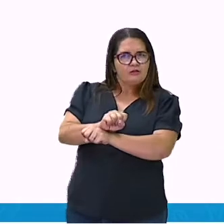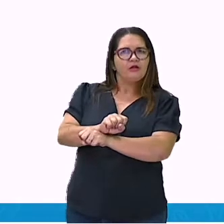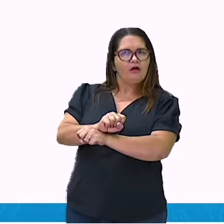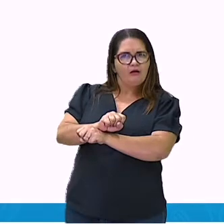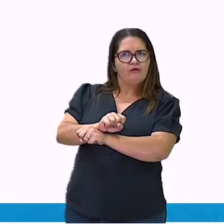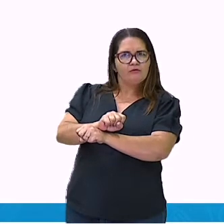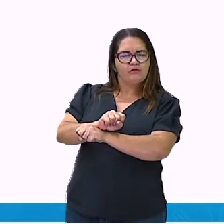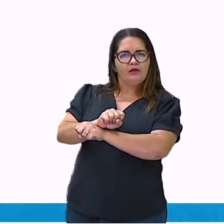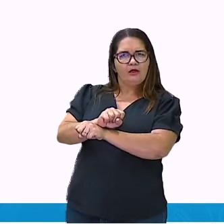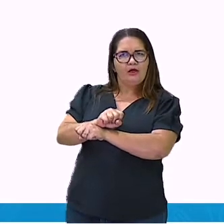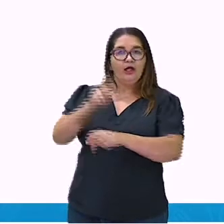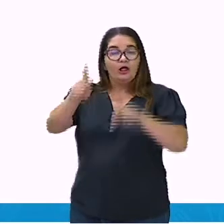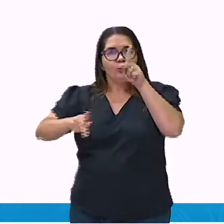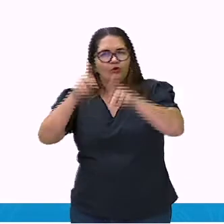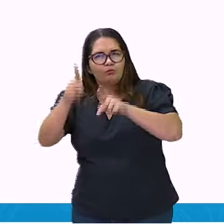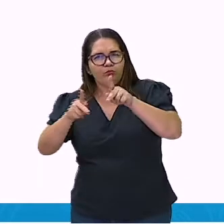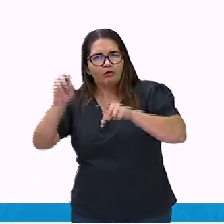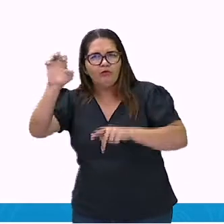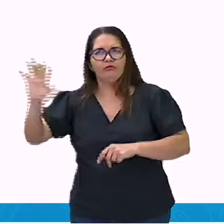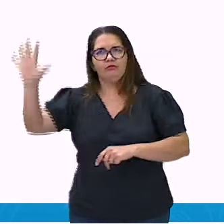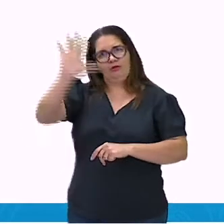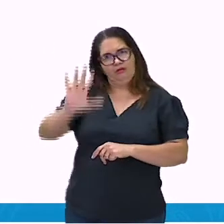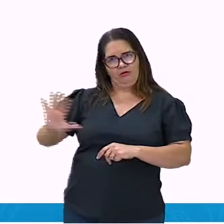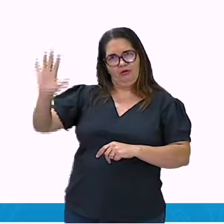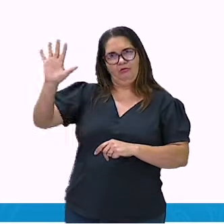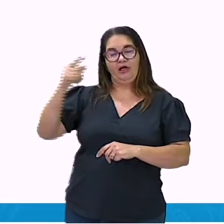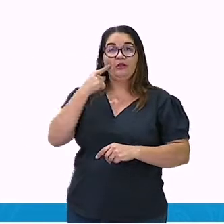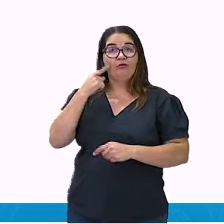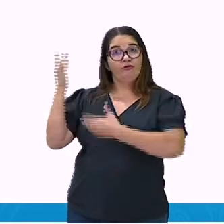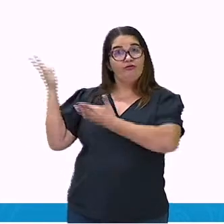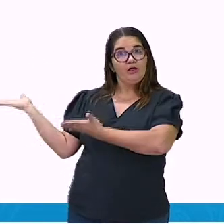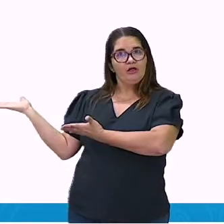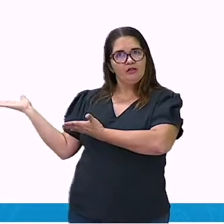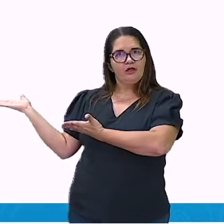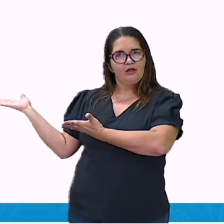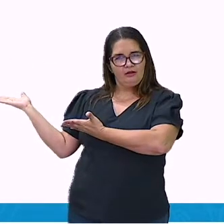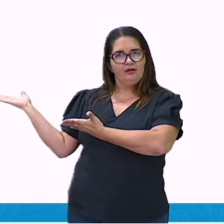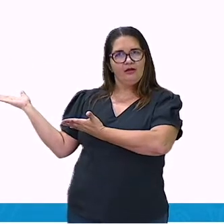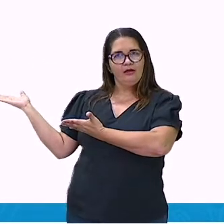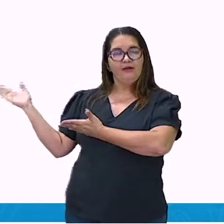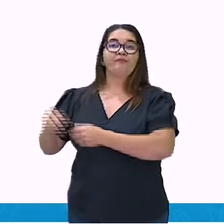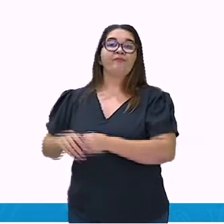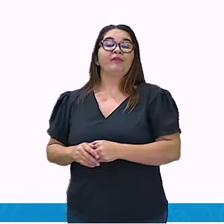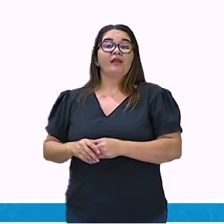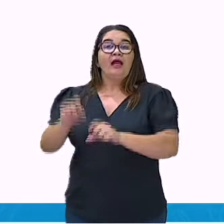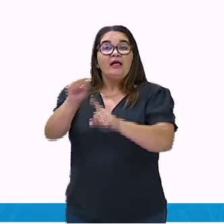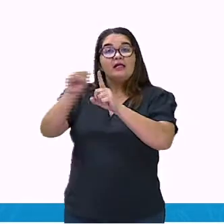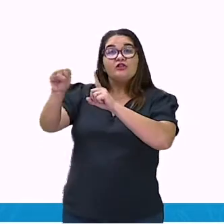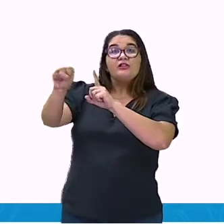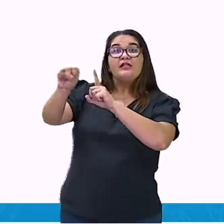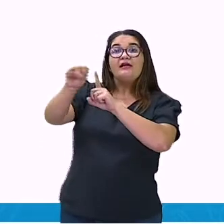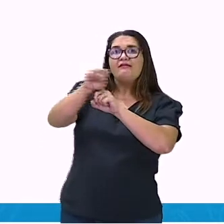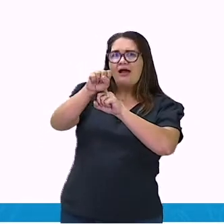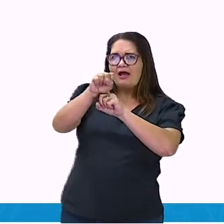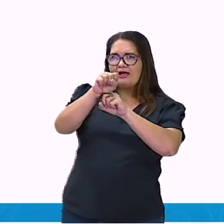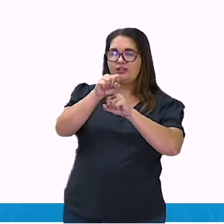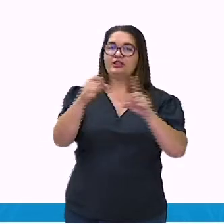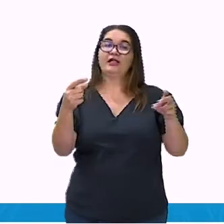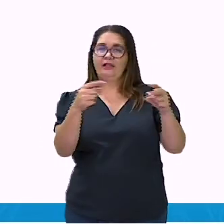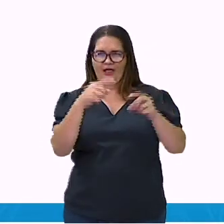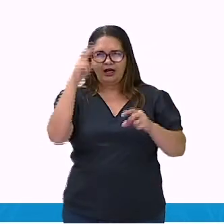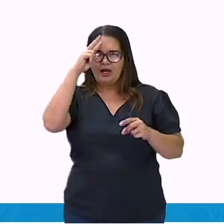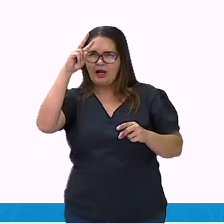hierárquicas aqui no Brasil e as sociedades igualitárias. Nas sociedades hierárquicas, o